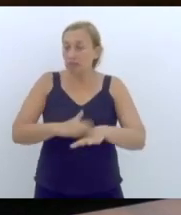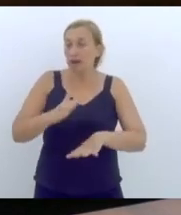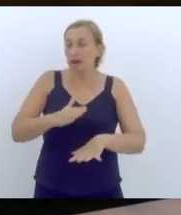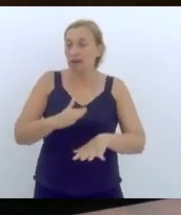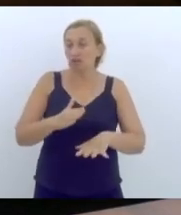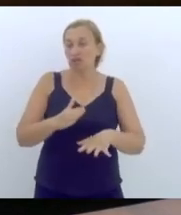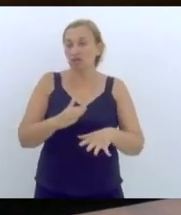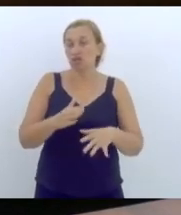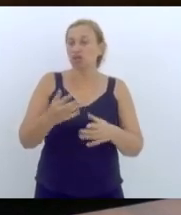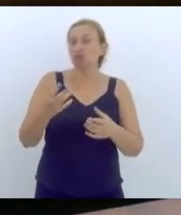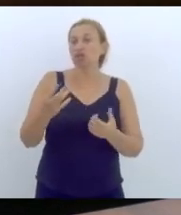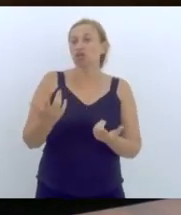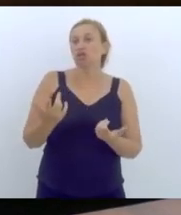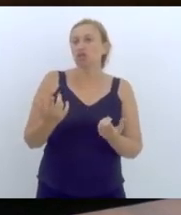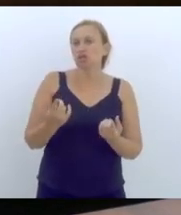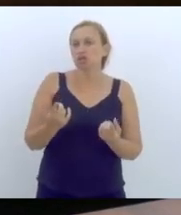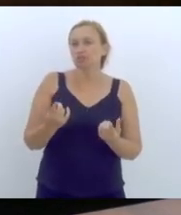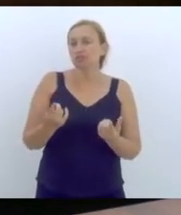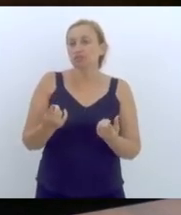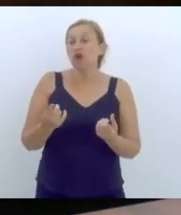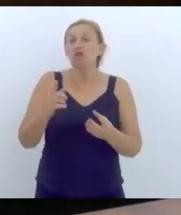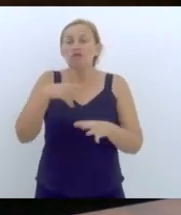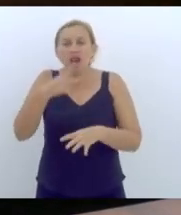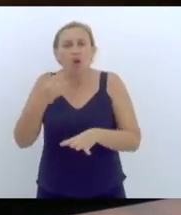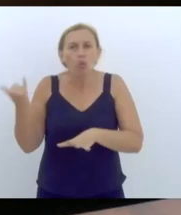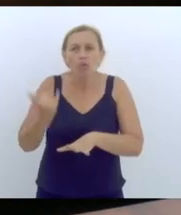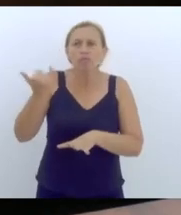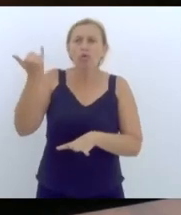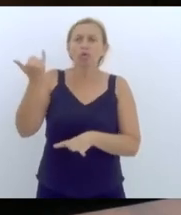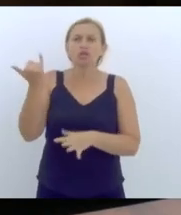intolerância. Dizer como é importante,